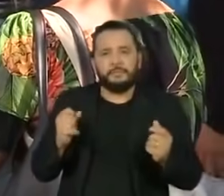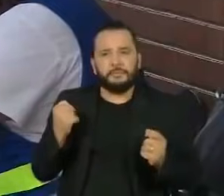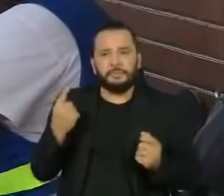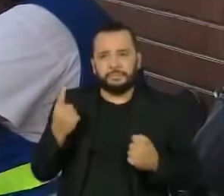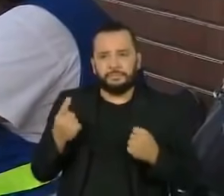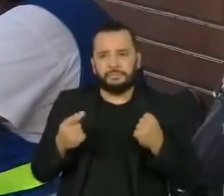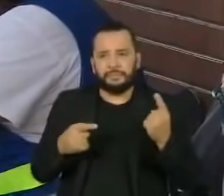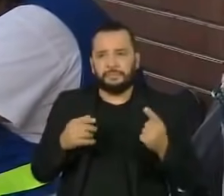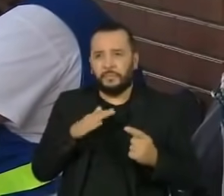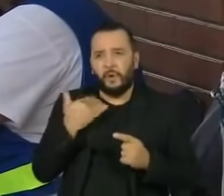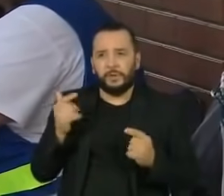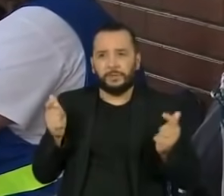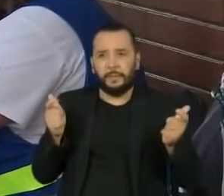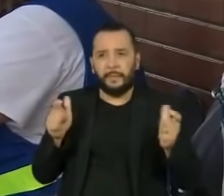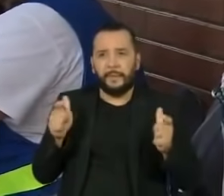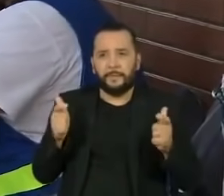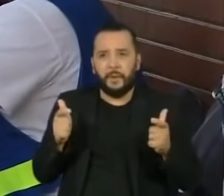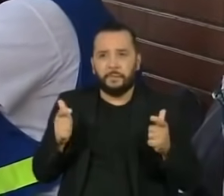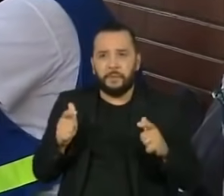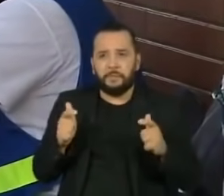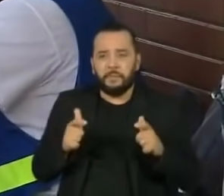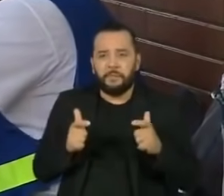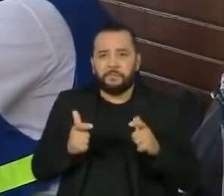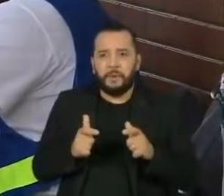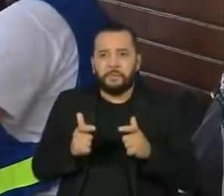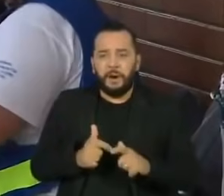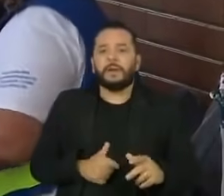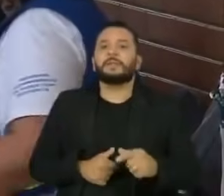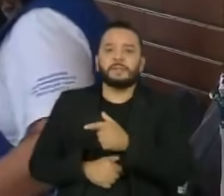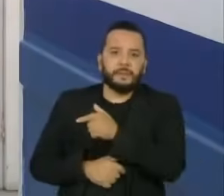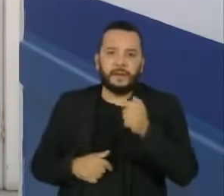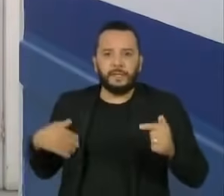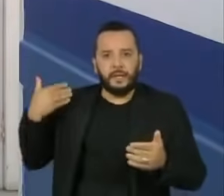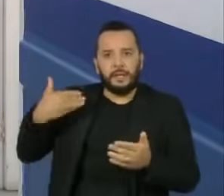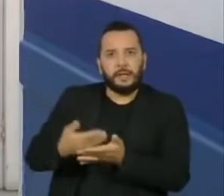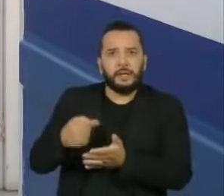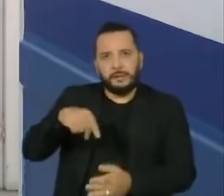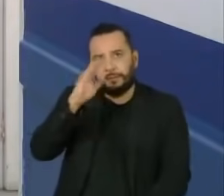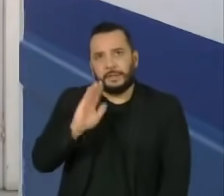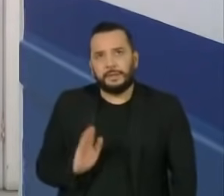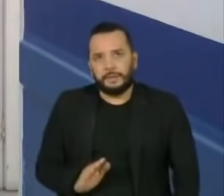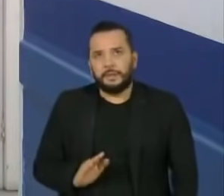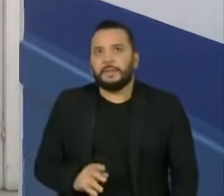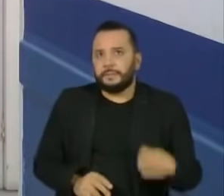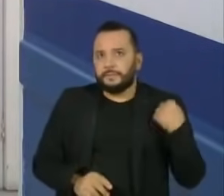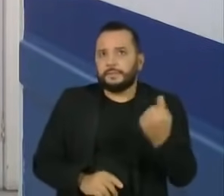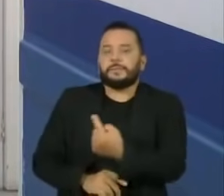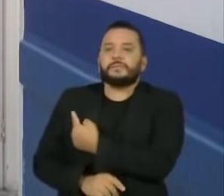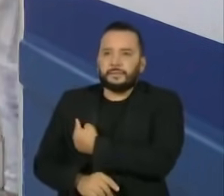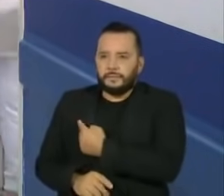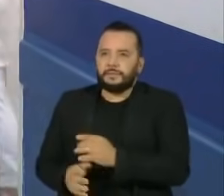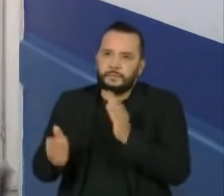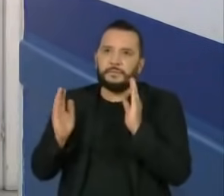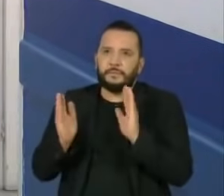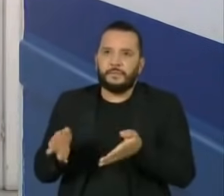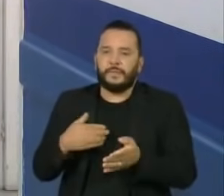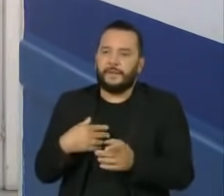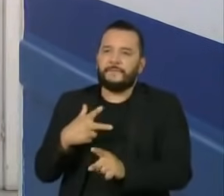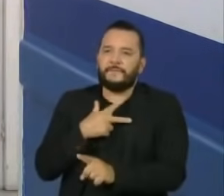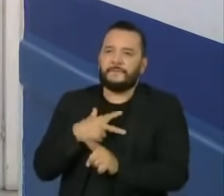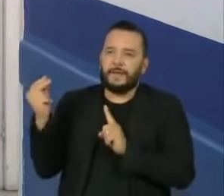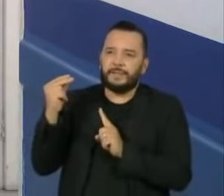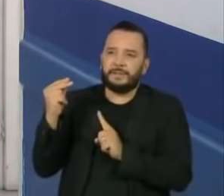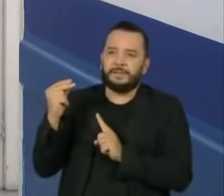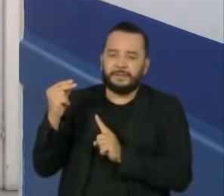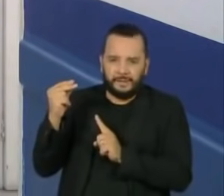forma consistente nas últimas semanas em todo o país. Estamos vencendo uma das maiores batalhas